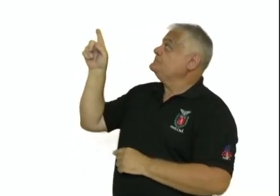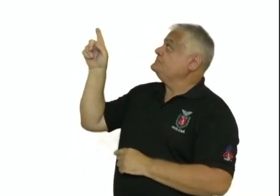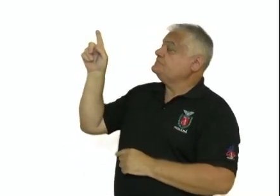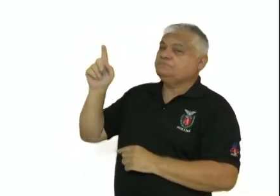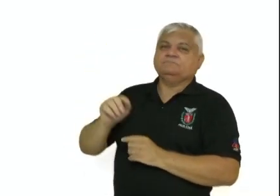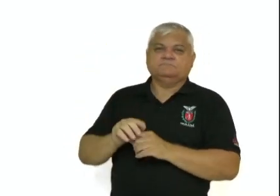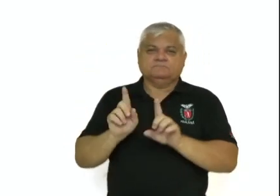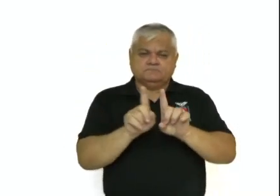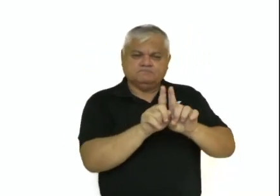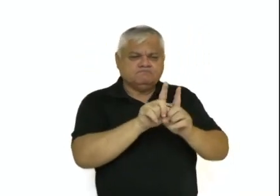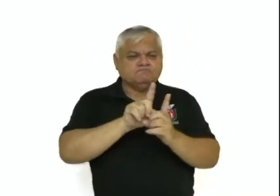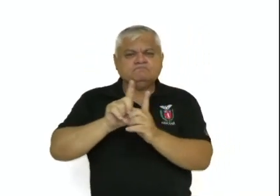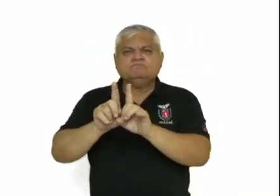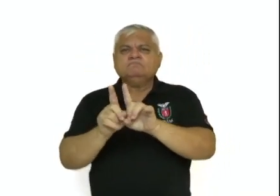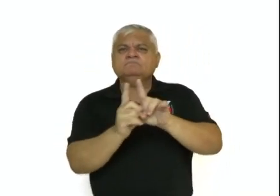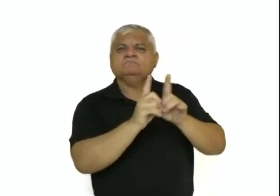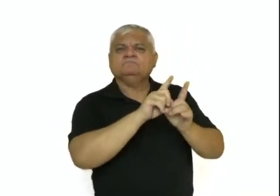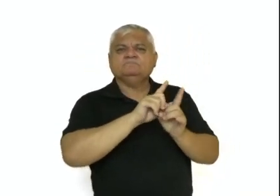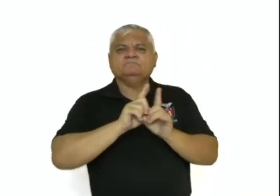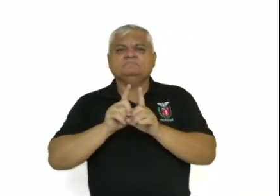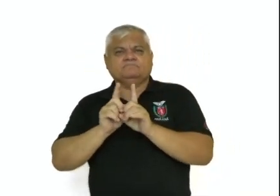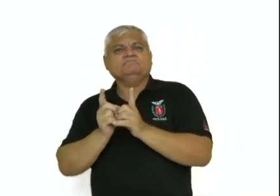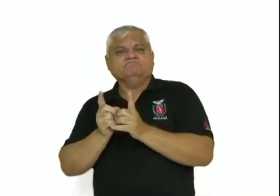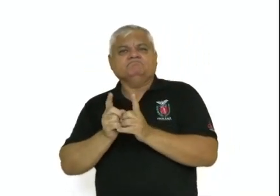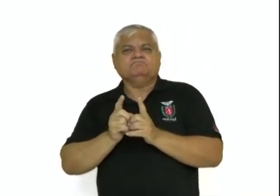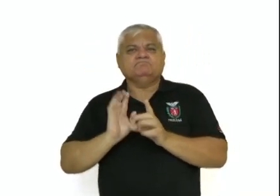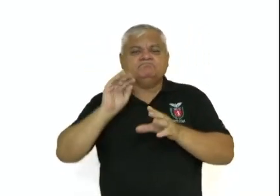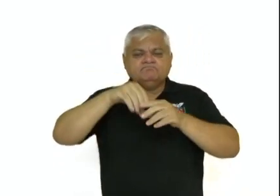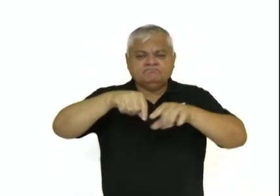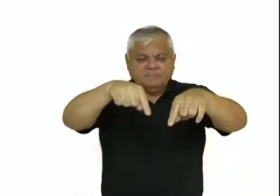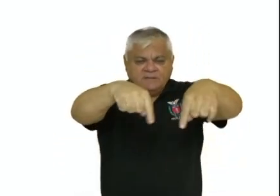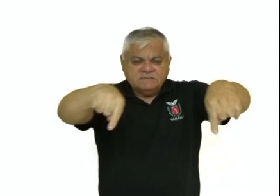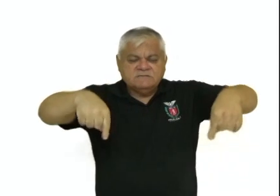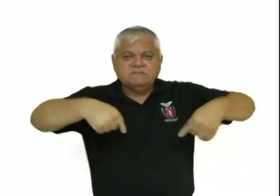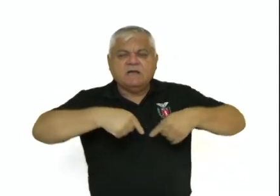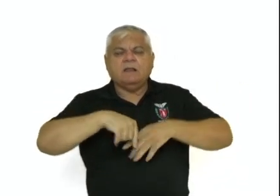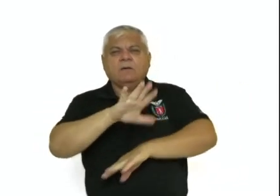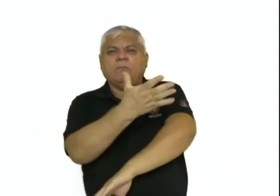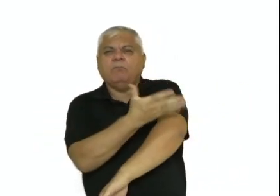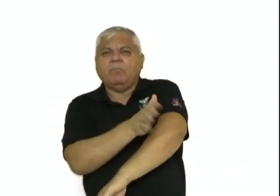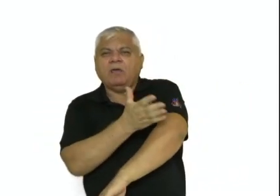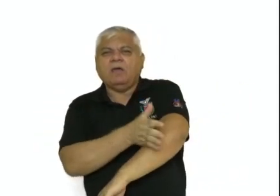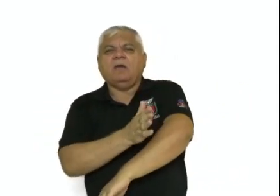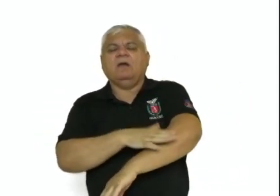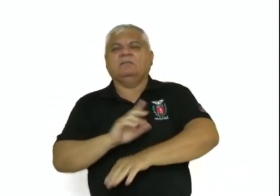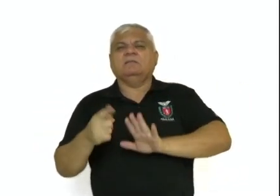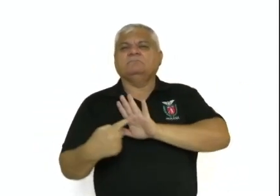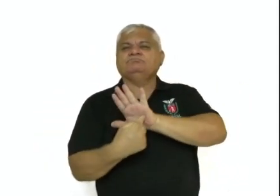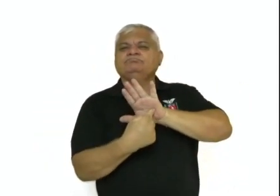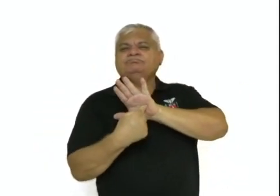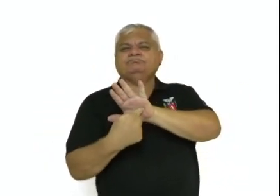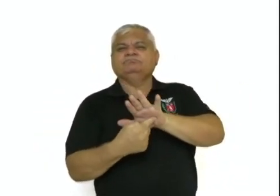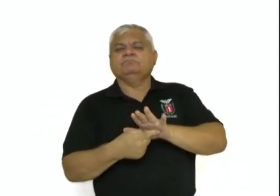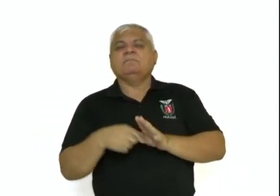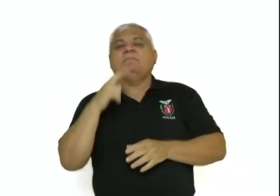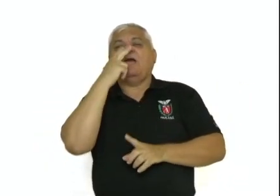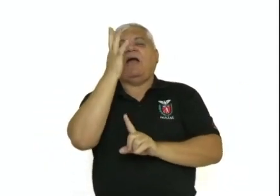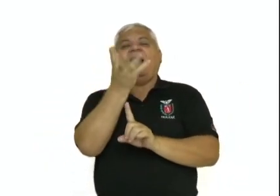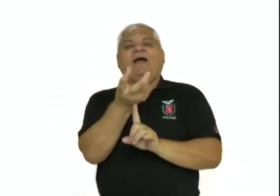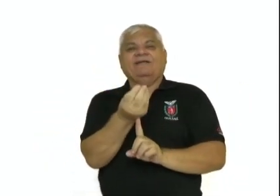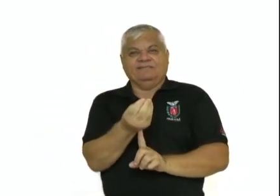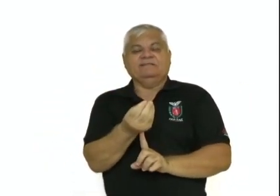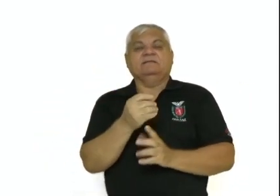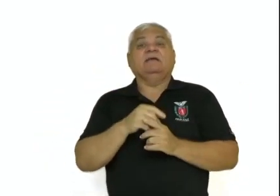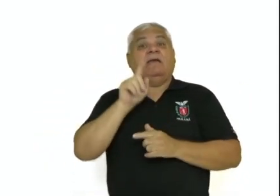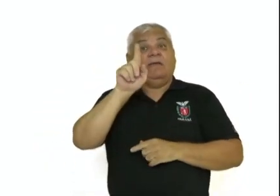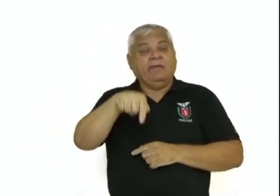imagens, que são executadas em salões com práticas técnicas e artísticas. As danças de salão são consideradas